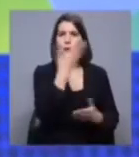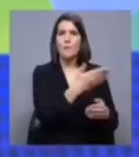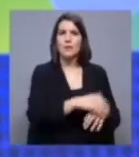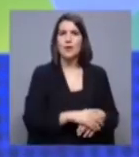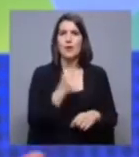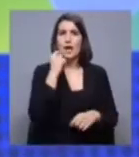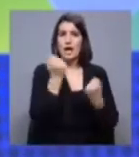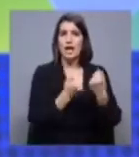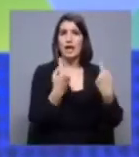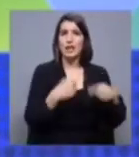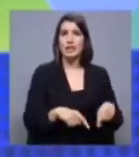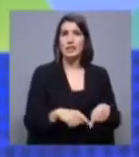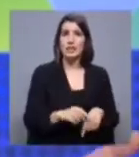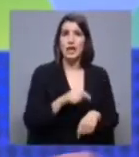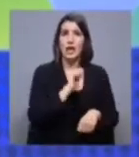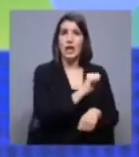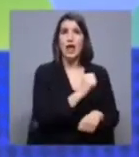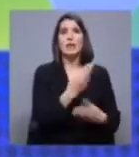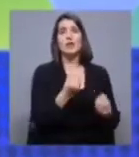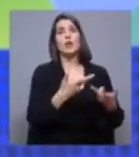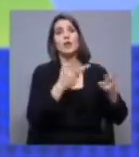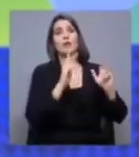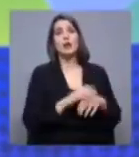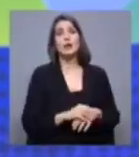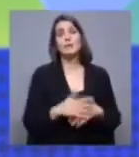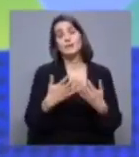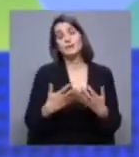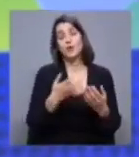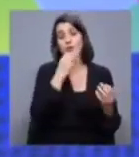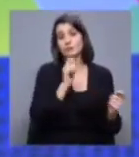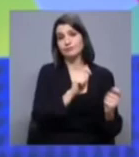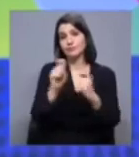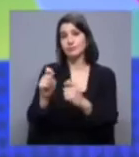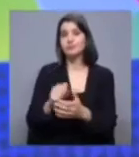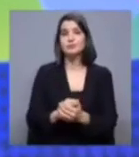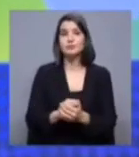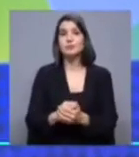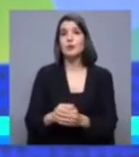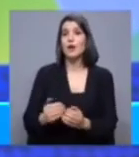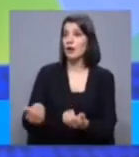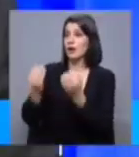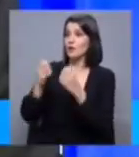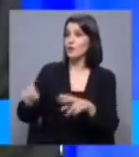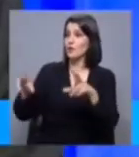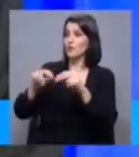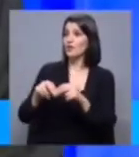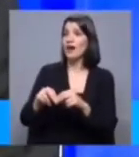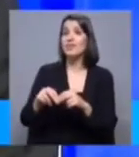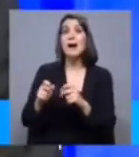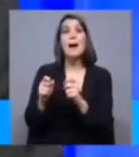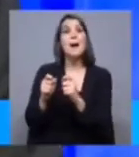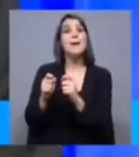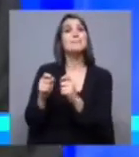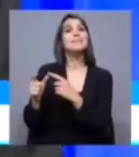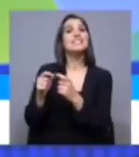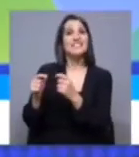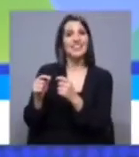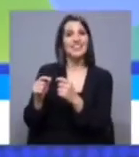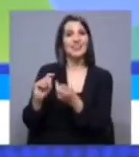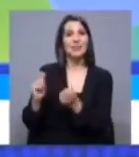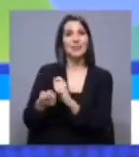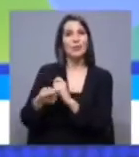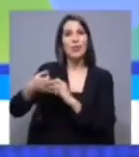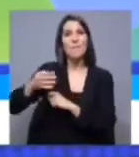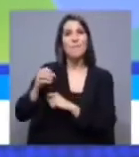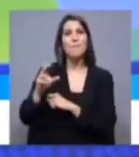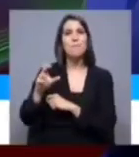Se calhar quem andava com Porsche era o líder tão liberal. Vou ter que dar a palavra. Bom, já temos a primeira grande novidade no debate, é que os Mercedes passaram a Porsche. Não, era a notícia